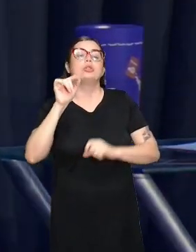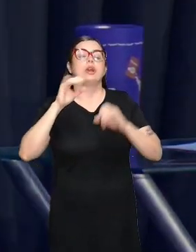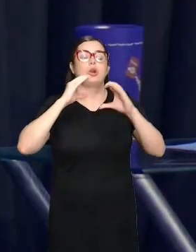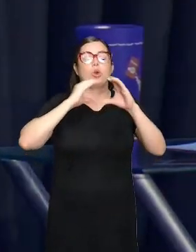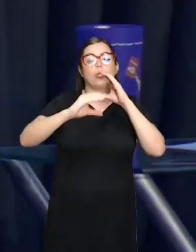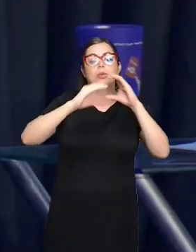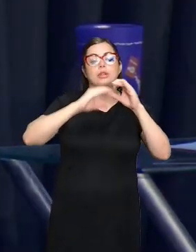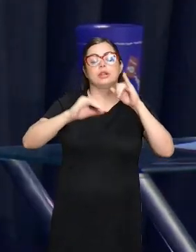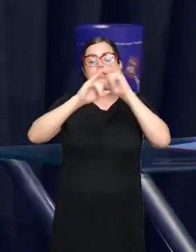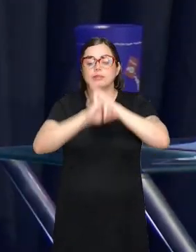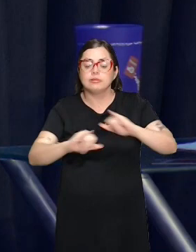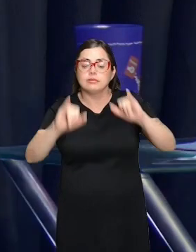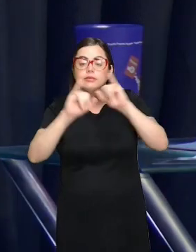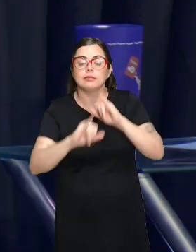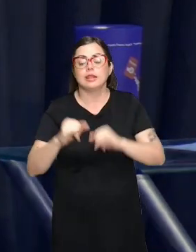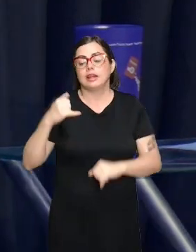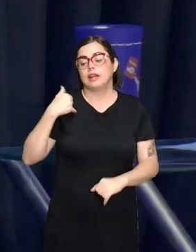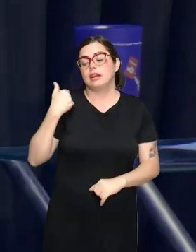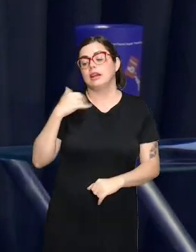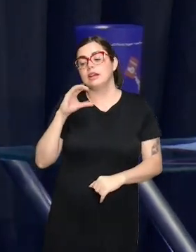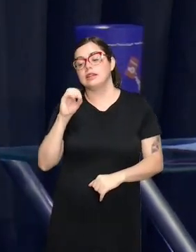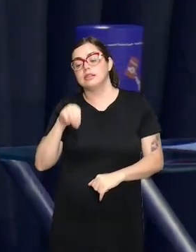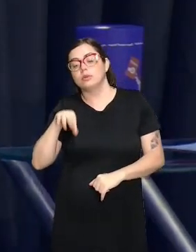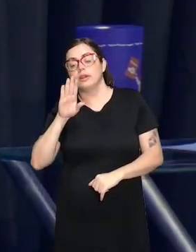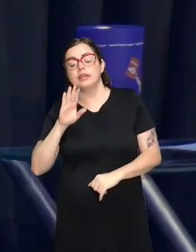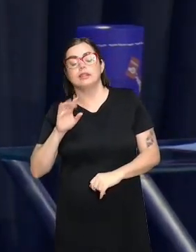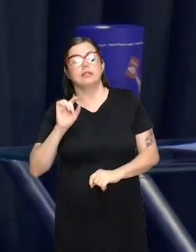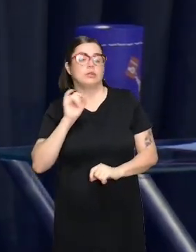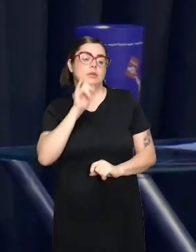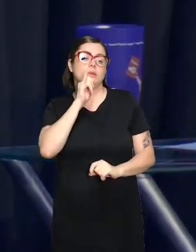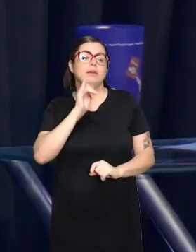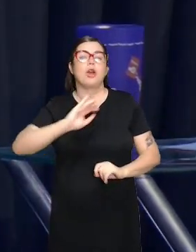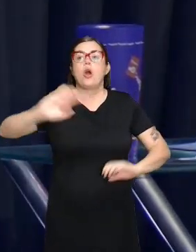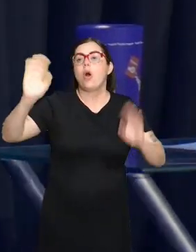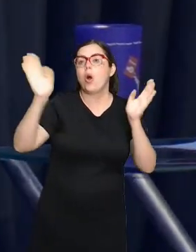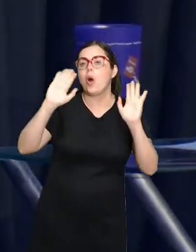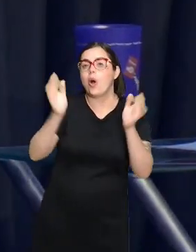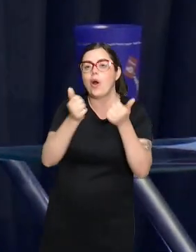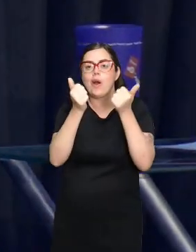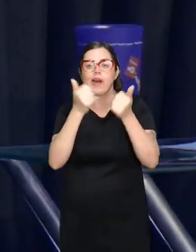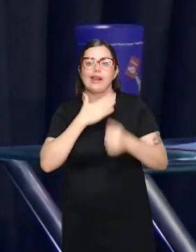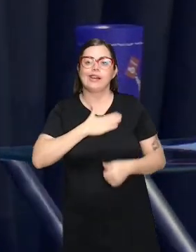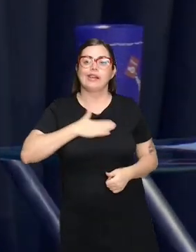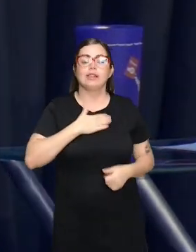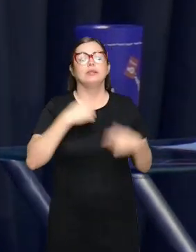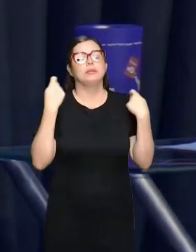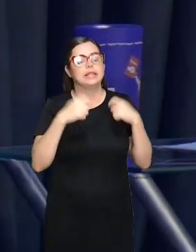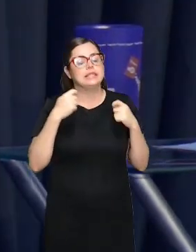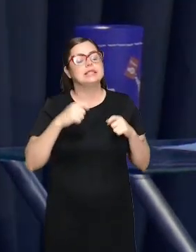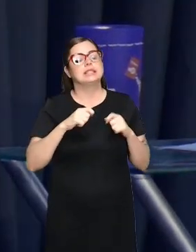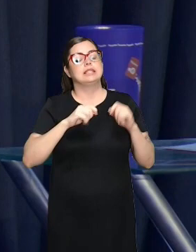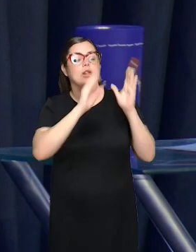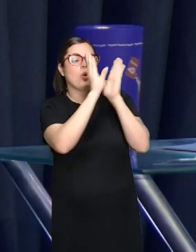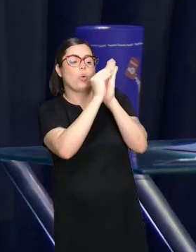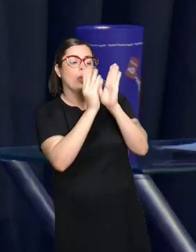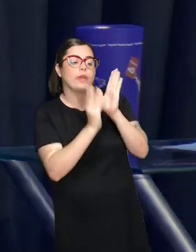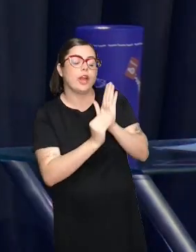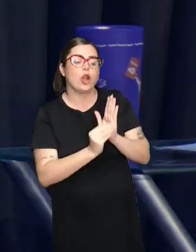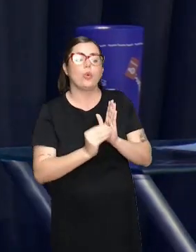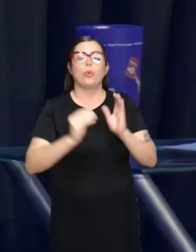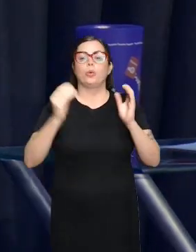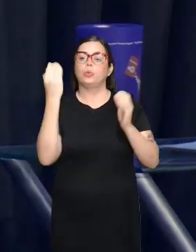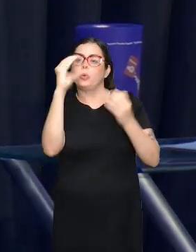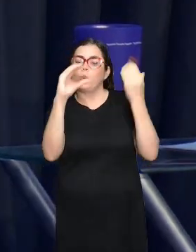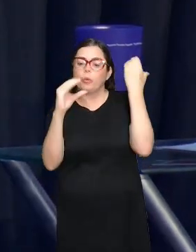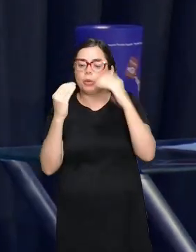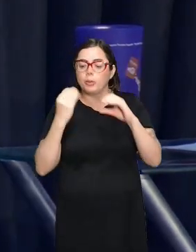é uma comunicação diferenciada, não adianta a gente ir lá, oi galera, tudo bem? Tem que ser diferente, então, a forma de abordagem, né, e a